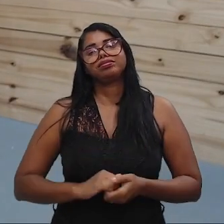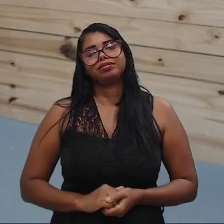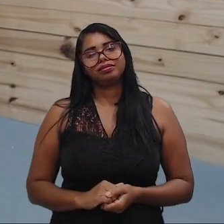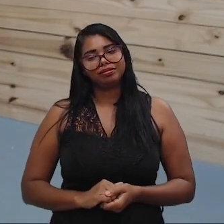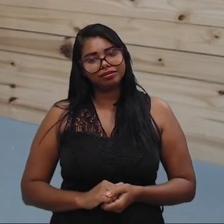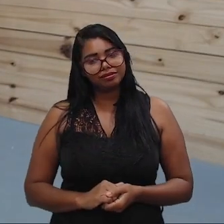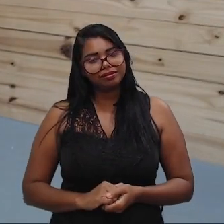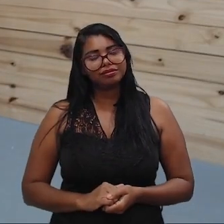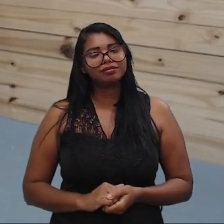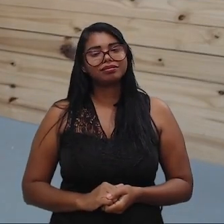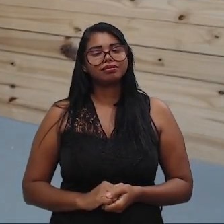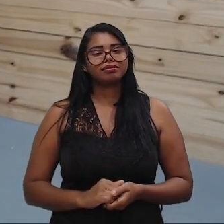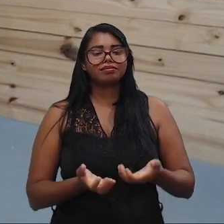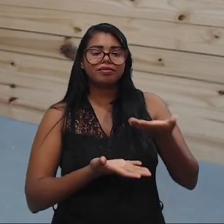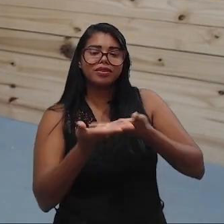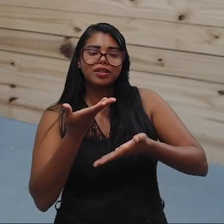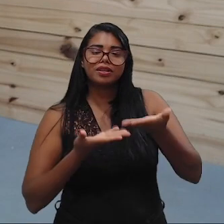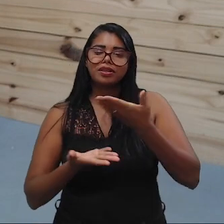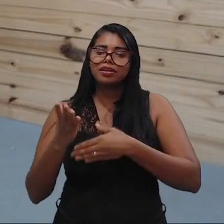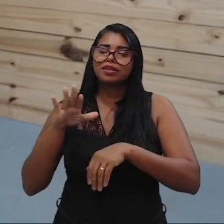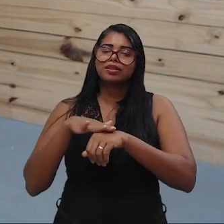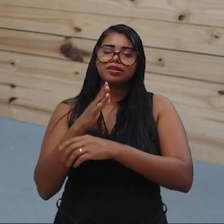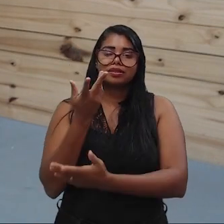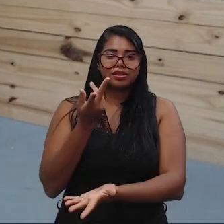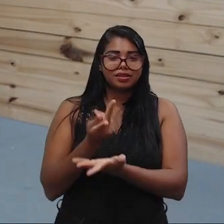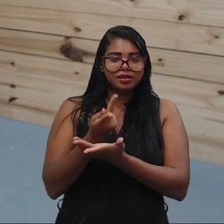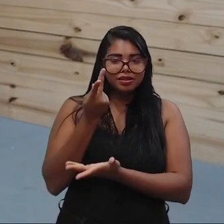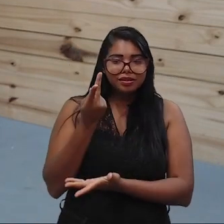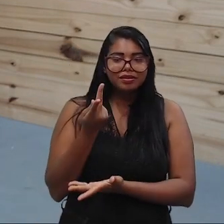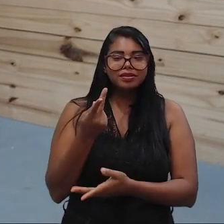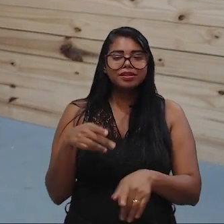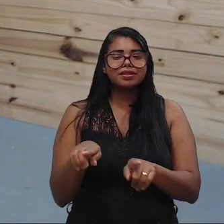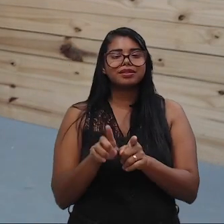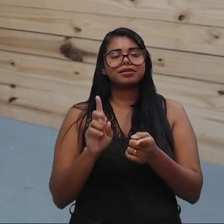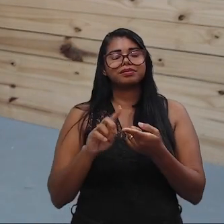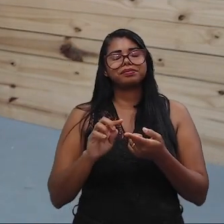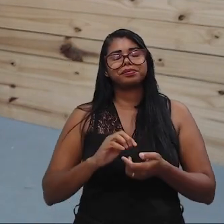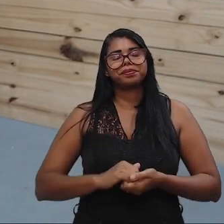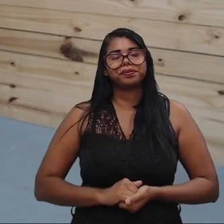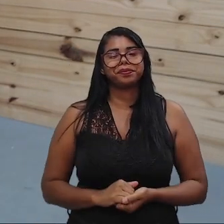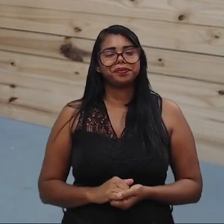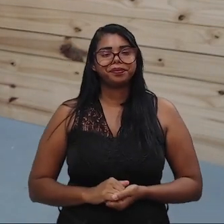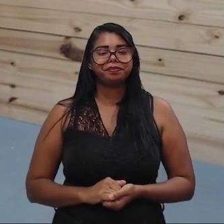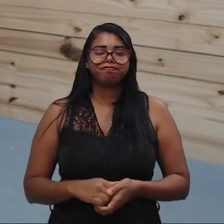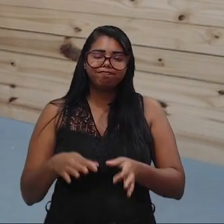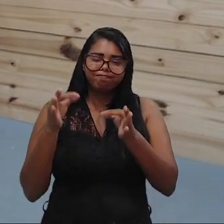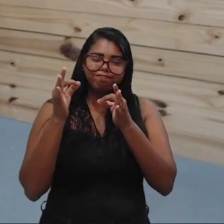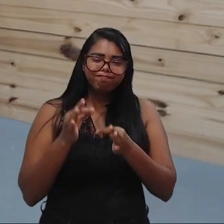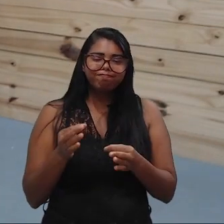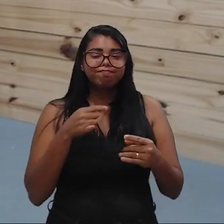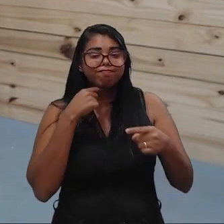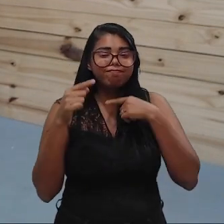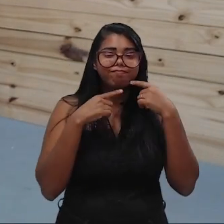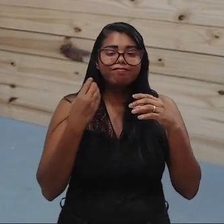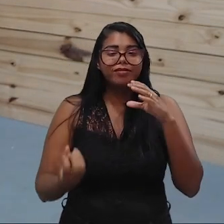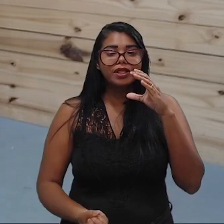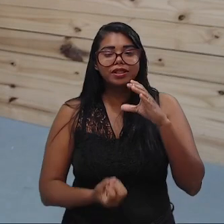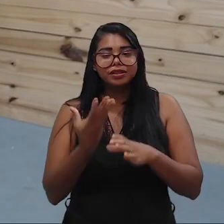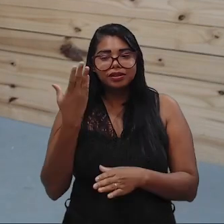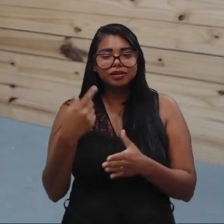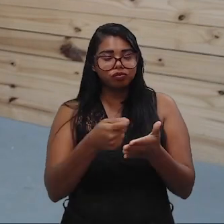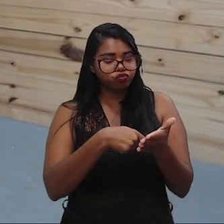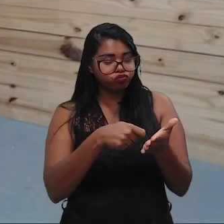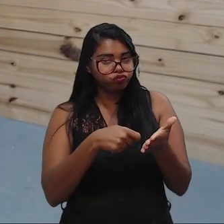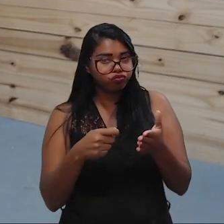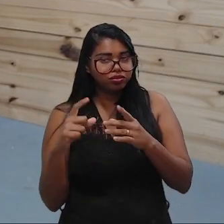momento síncrono, é muito bacana, está acontecendo uma troca muito rica e eu tenho certeza que qualquer dúvida que surgir aqui, você vai anotar,